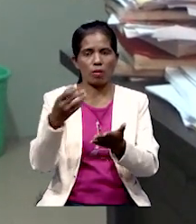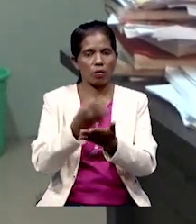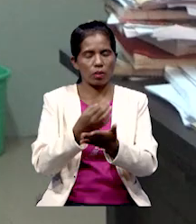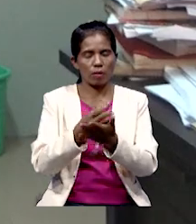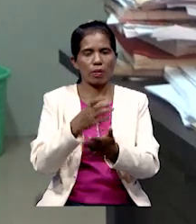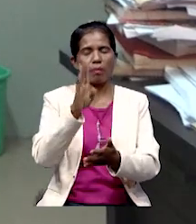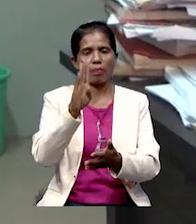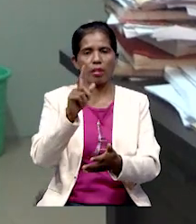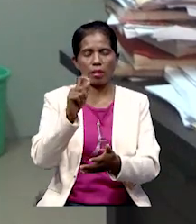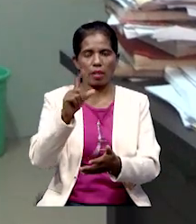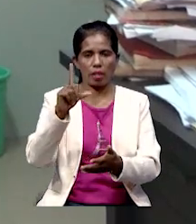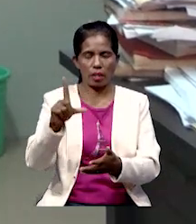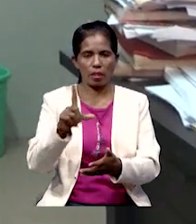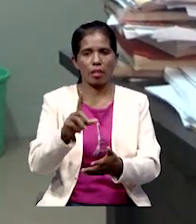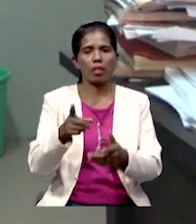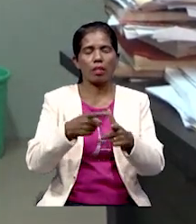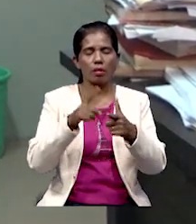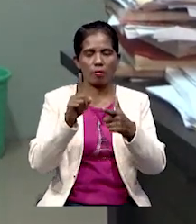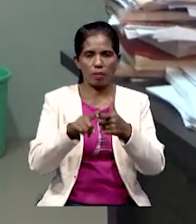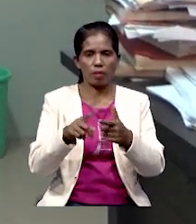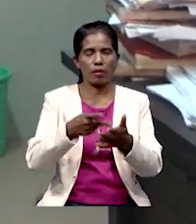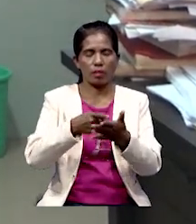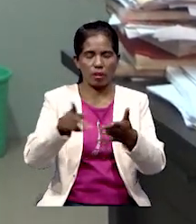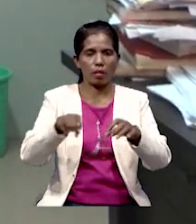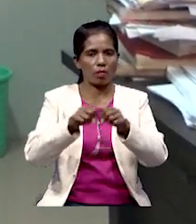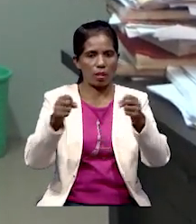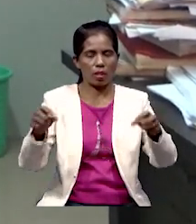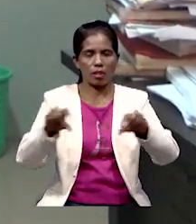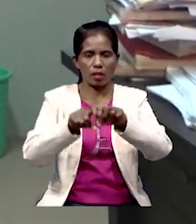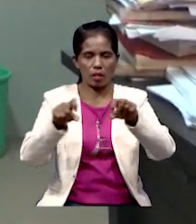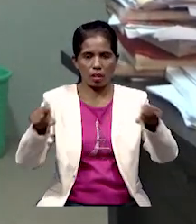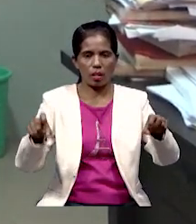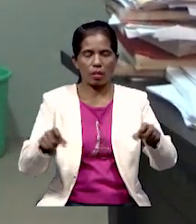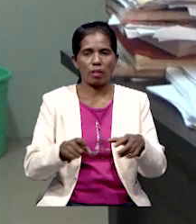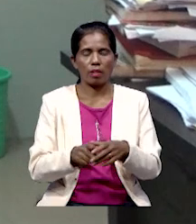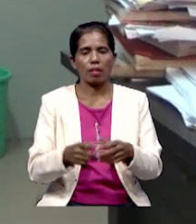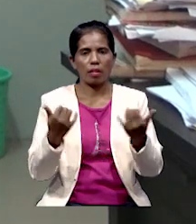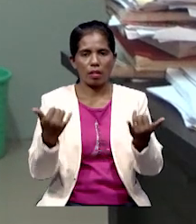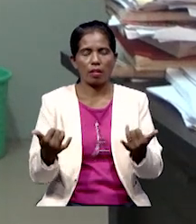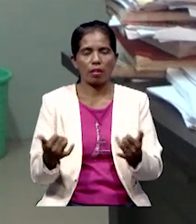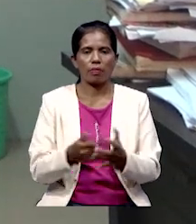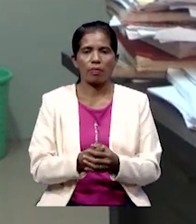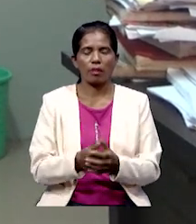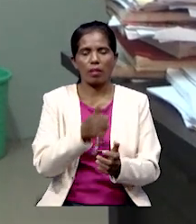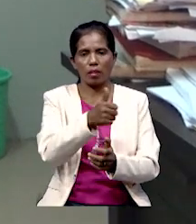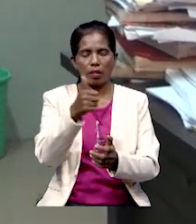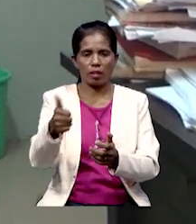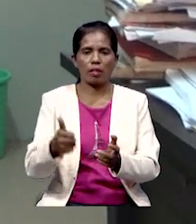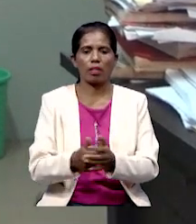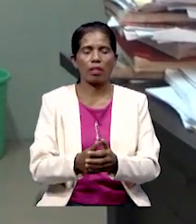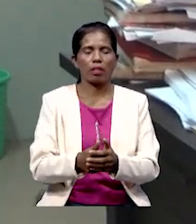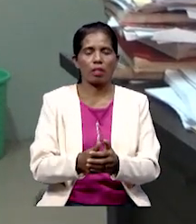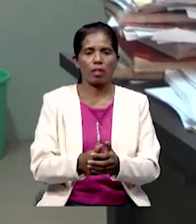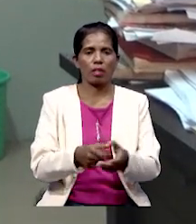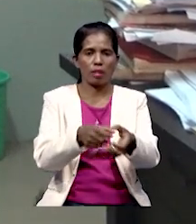uma selu sobre o saneamento do controlador, terceiro uma ligação ilegal, né, e da NP, uma cala para a ideia que ela liga em linha